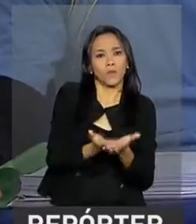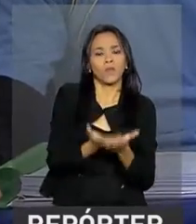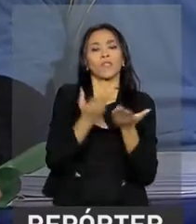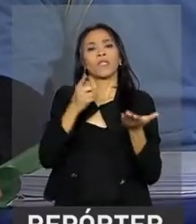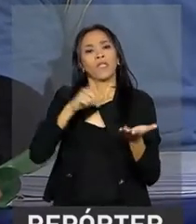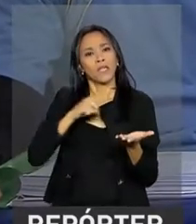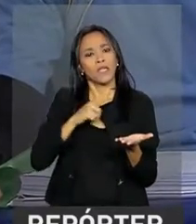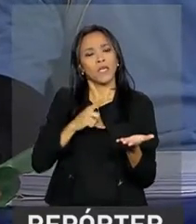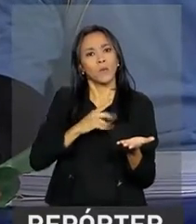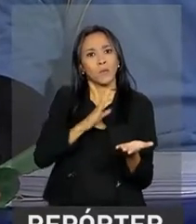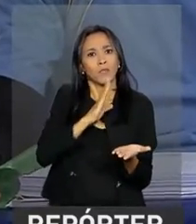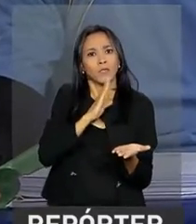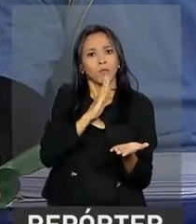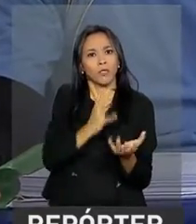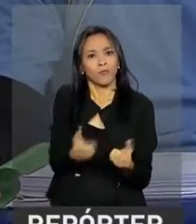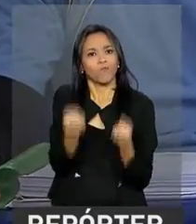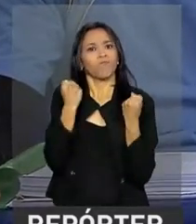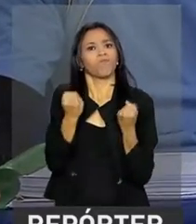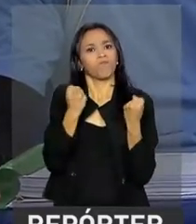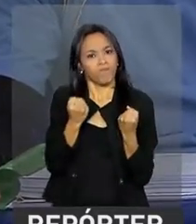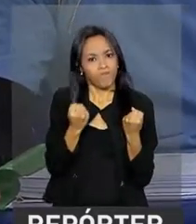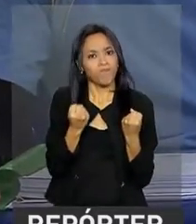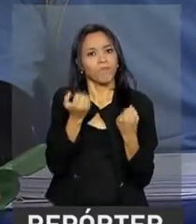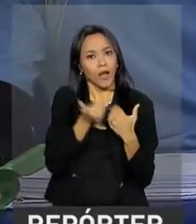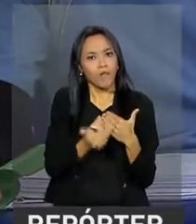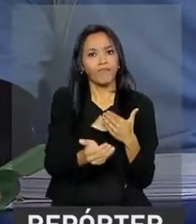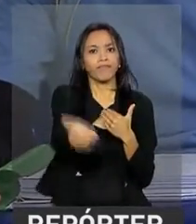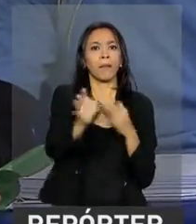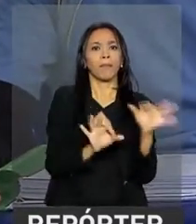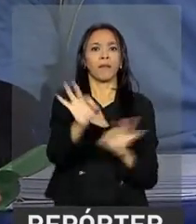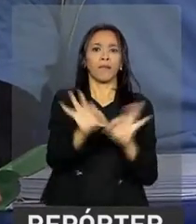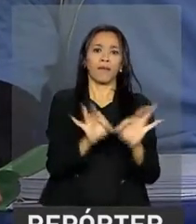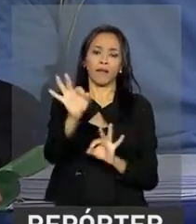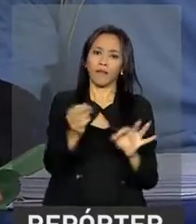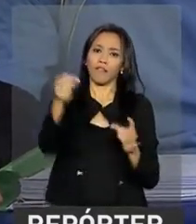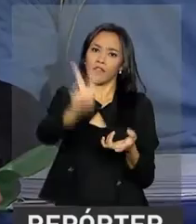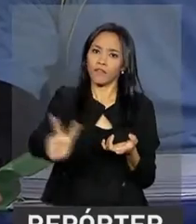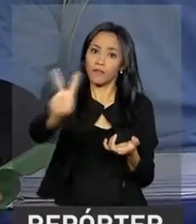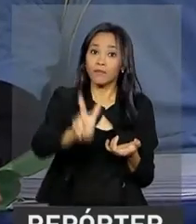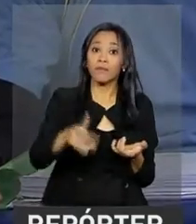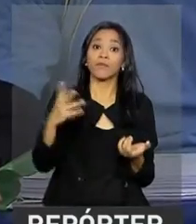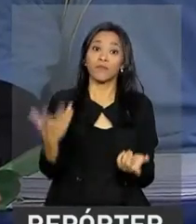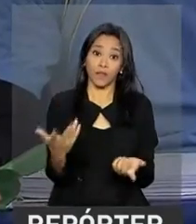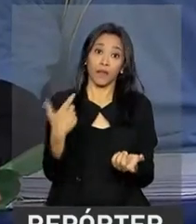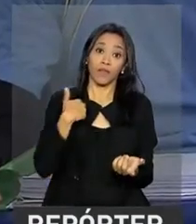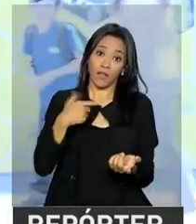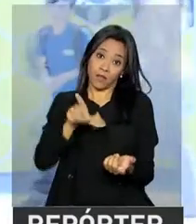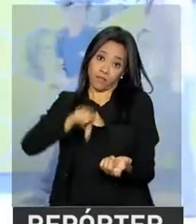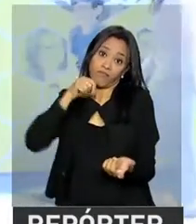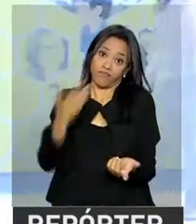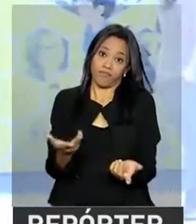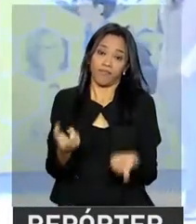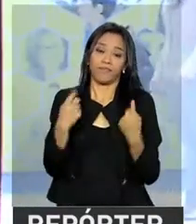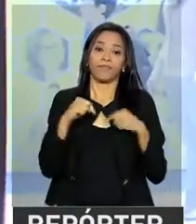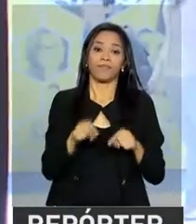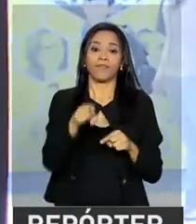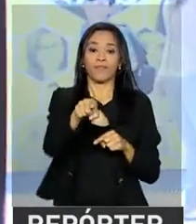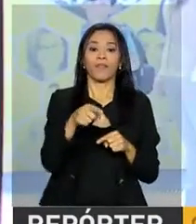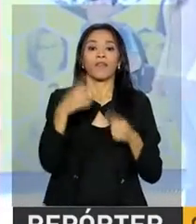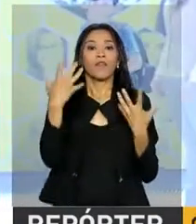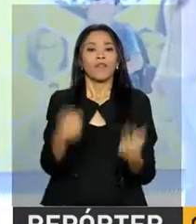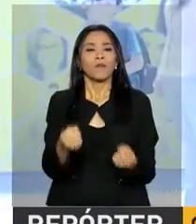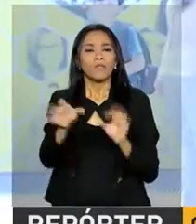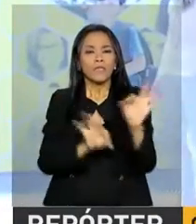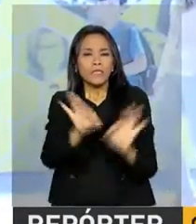uma base maior sobre isso que elas se encontraram para estar preparado para o vestibular que elas vão fazer a gente vai fazer um trabalho